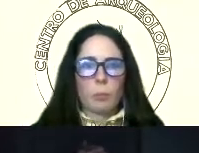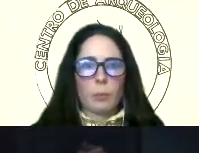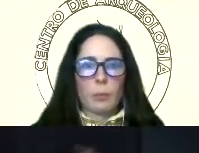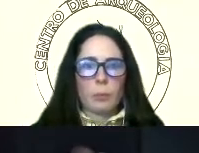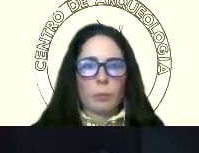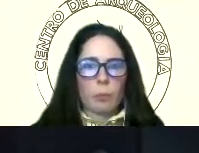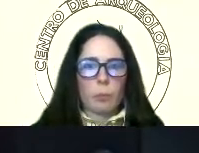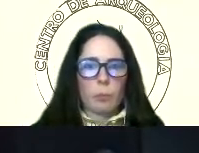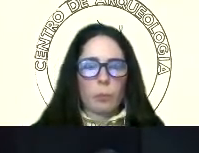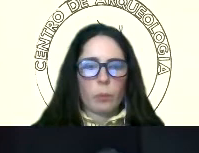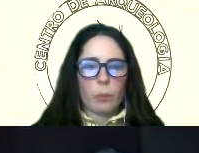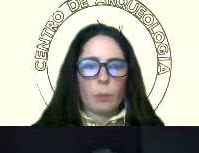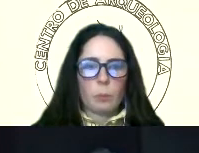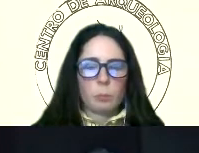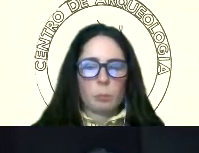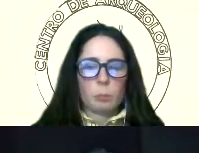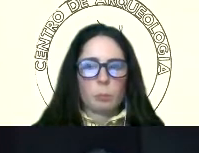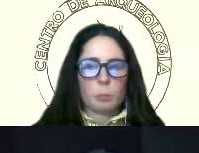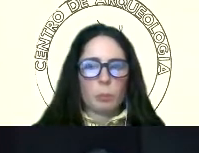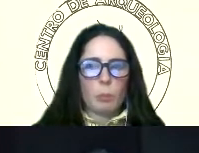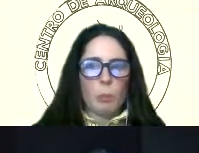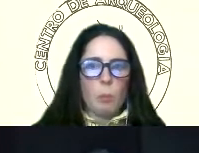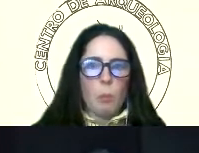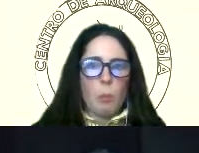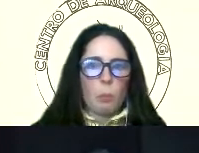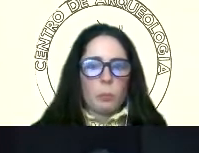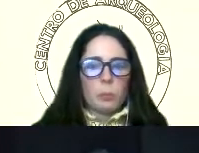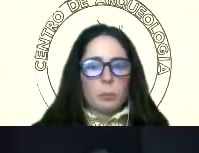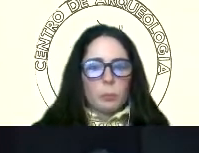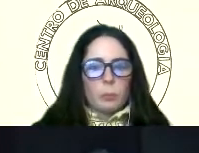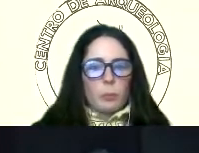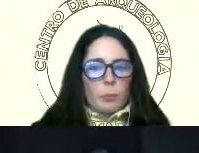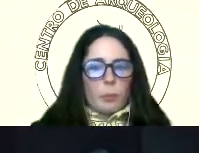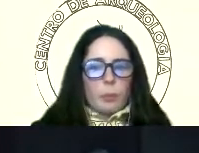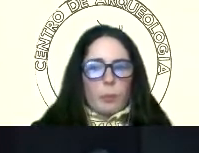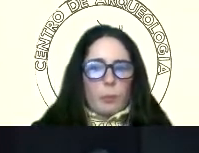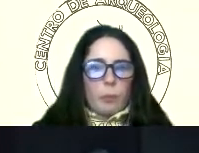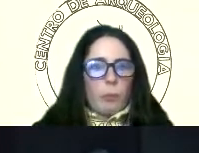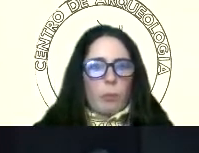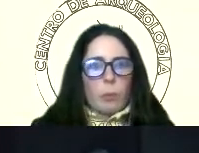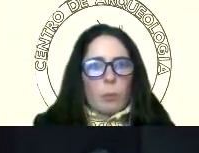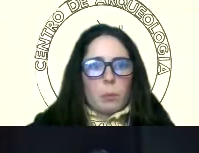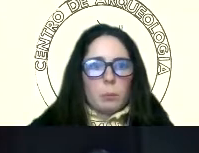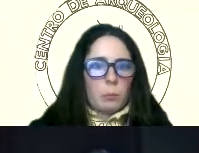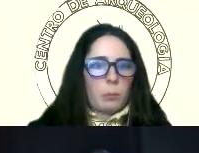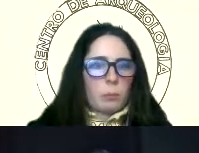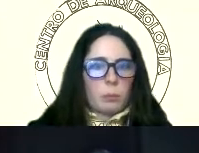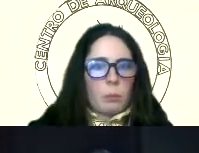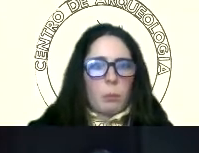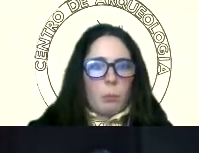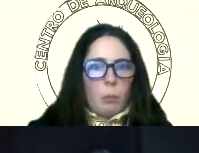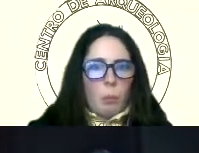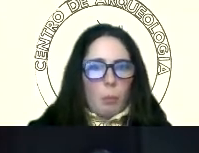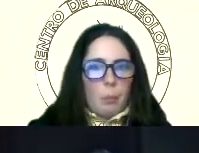só. Mas depois, a certa altura, começámos a querer introduzir variações de materiais. E